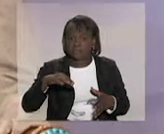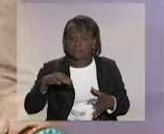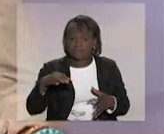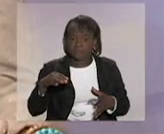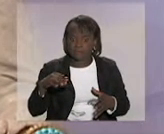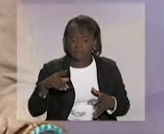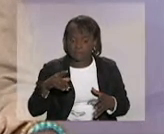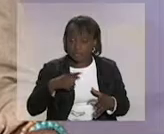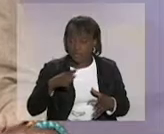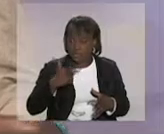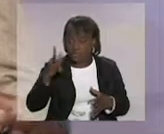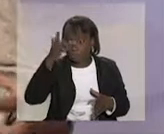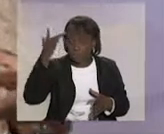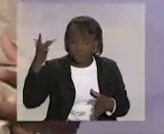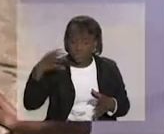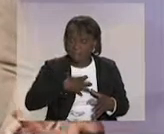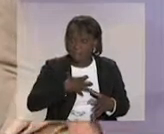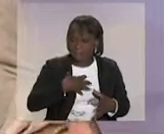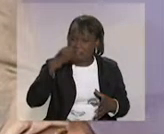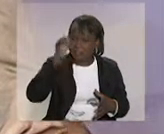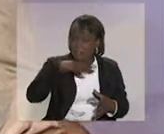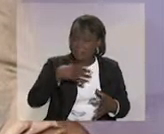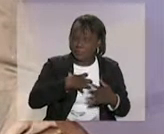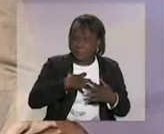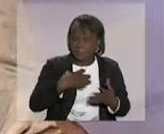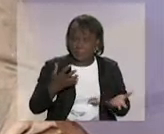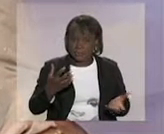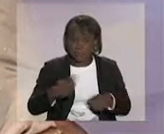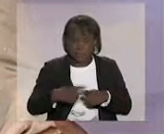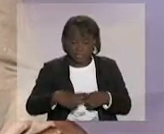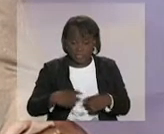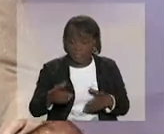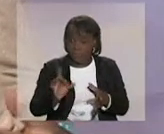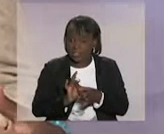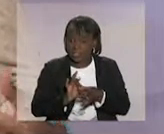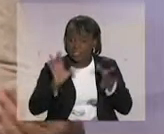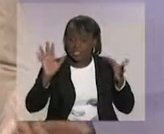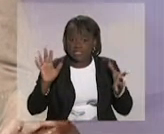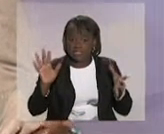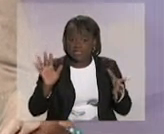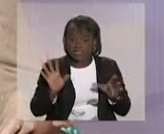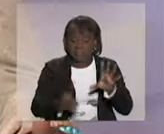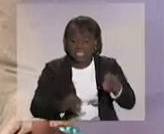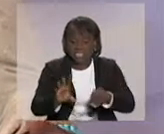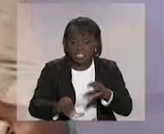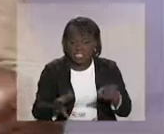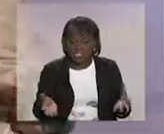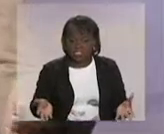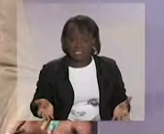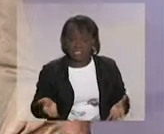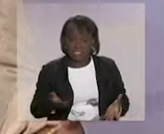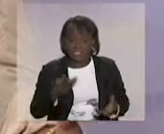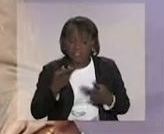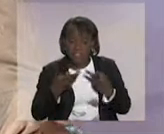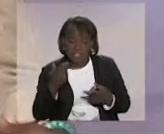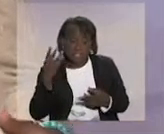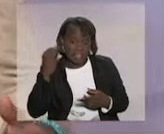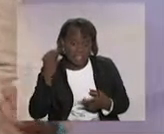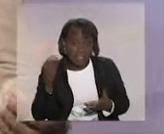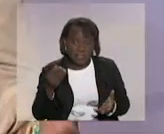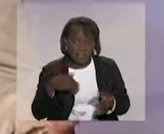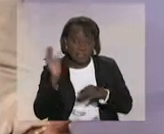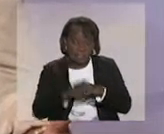abuso que o outro sente, né, da liberdade de tocar,